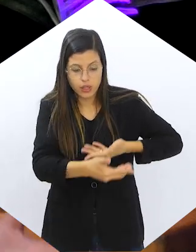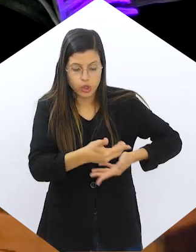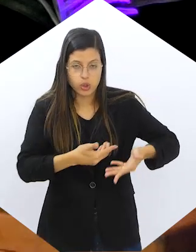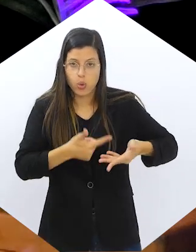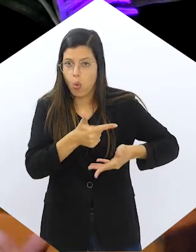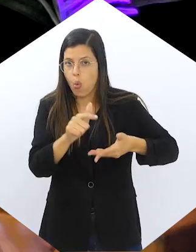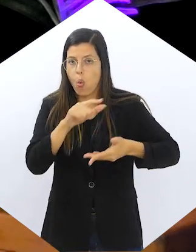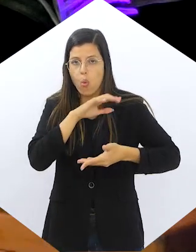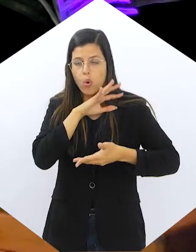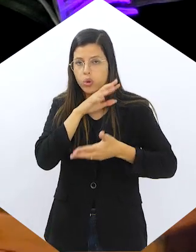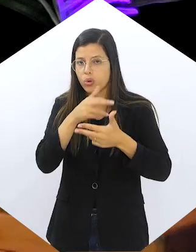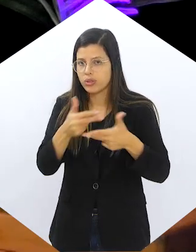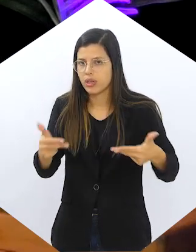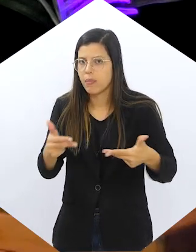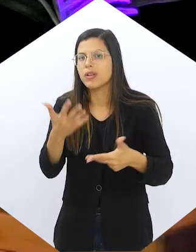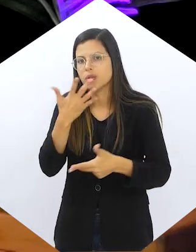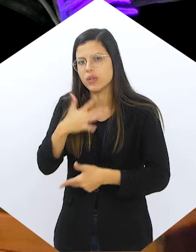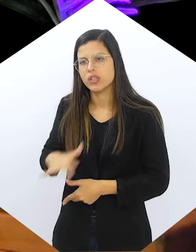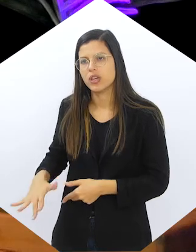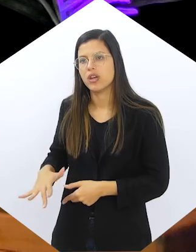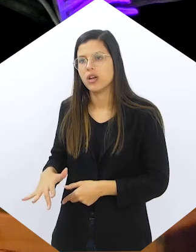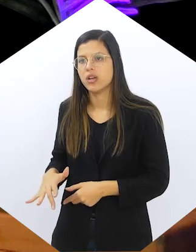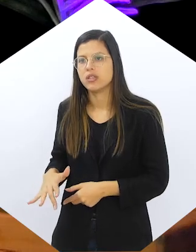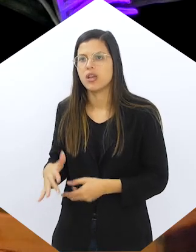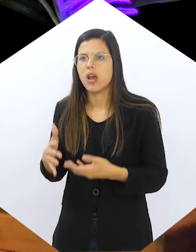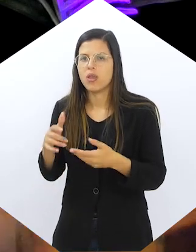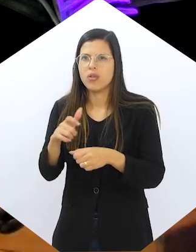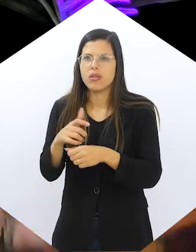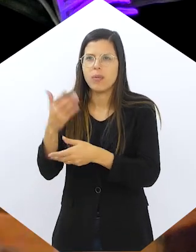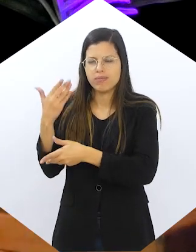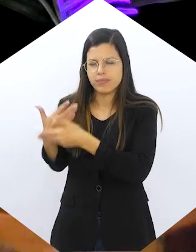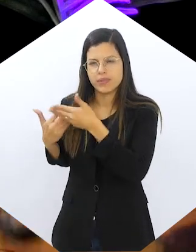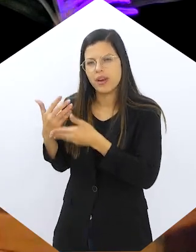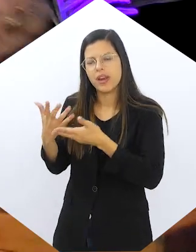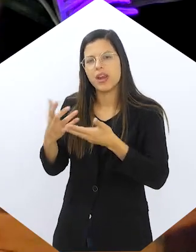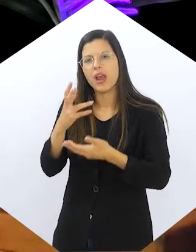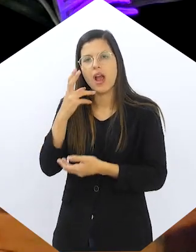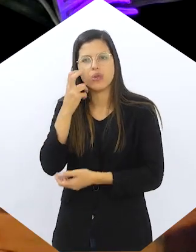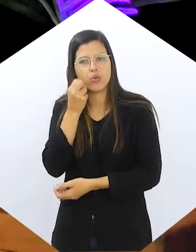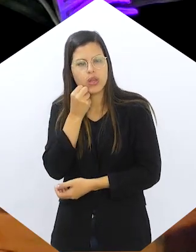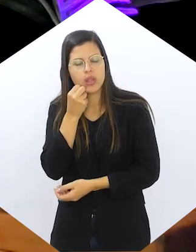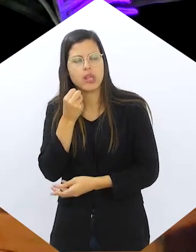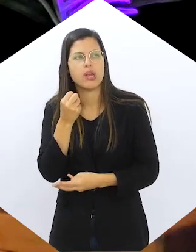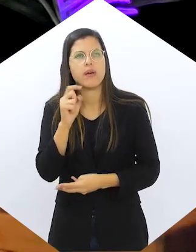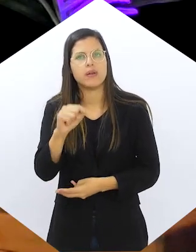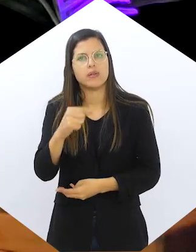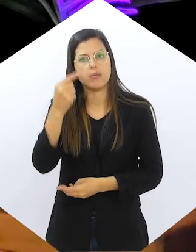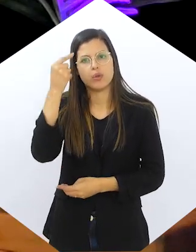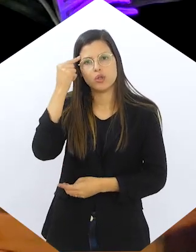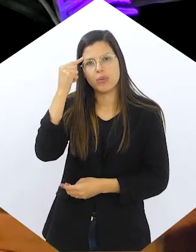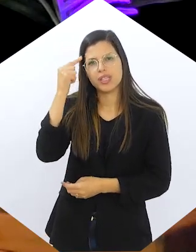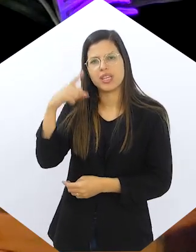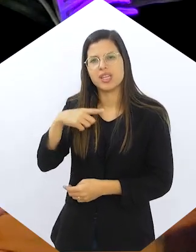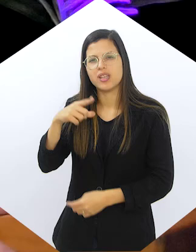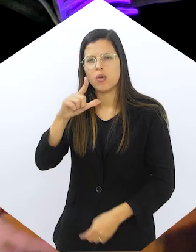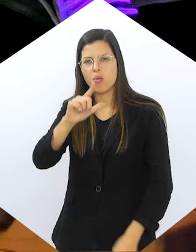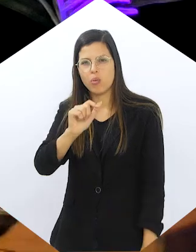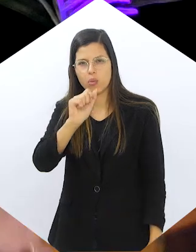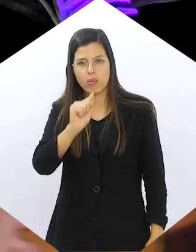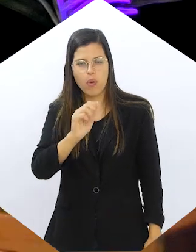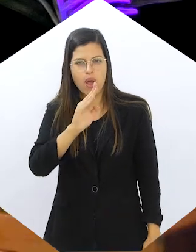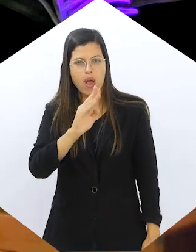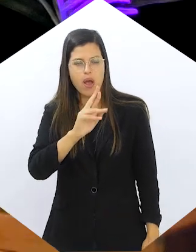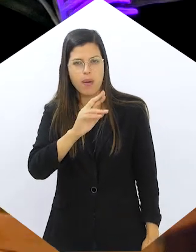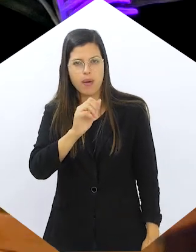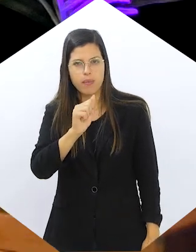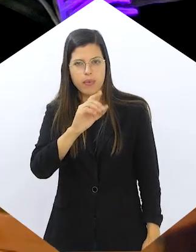outros animais e com crianças. Aí, na época, eu queria adotar, aí depois pensei em ter um labrador, e eu